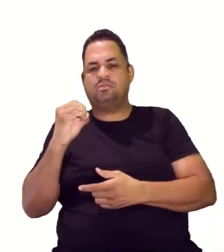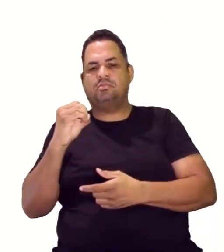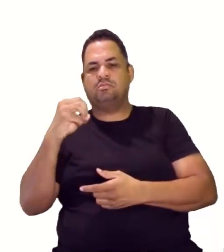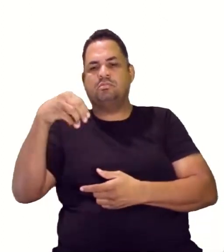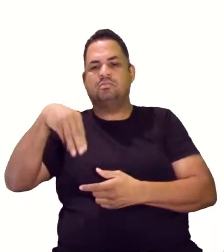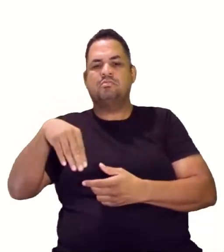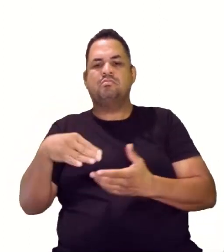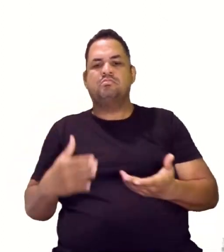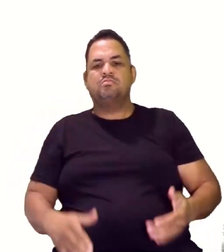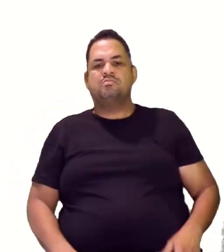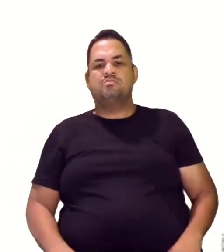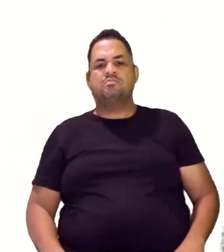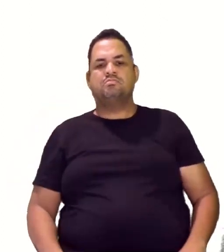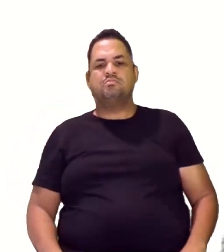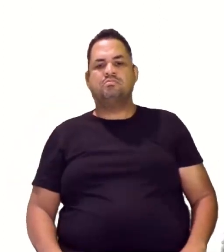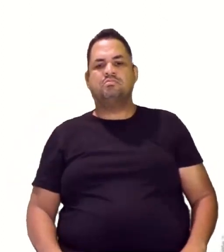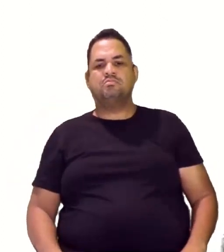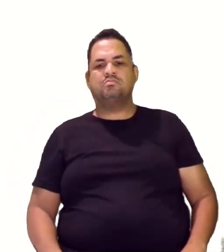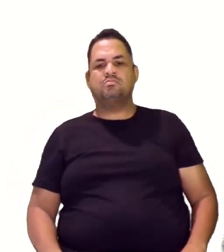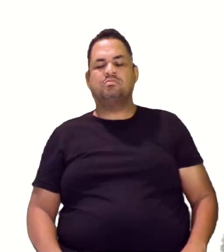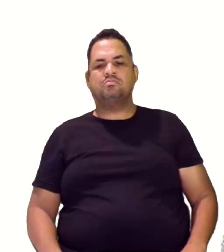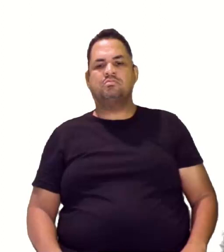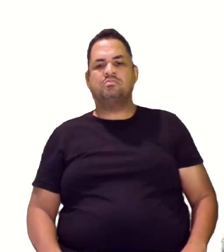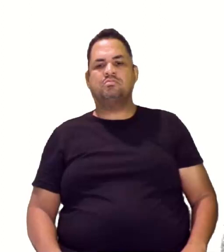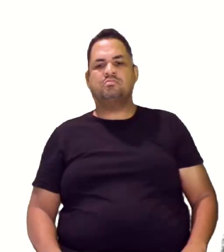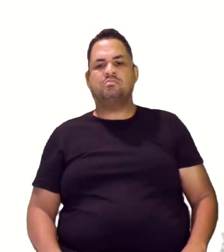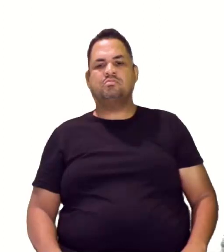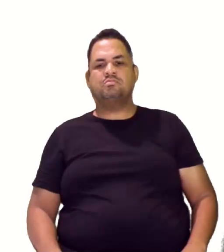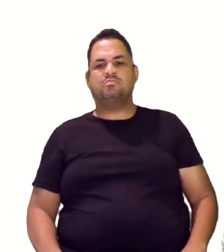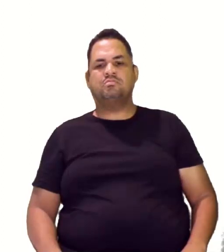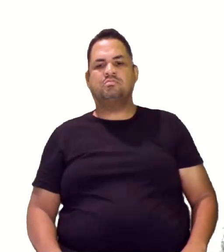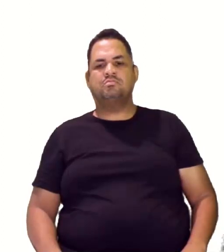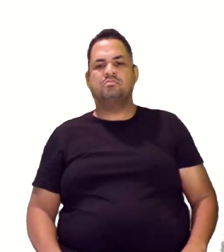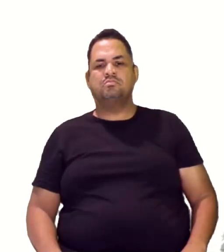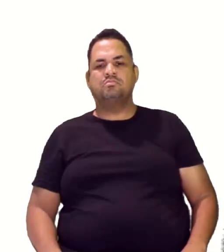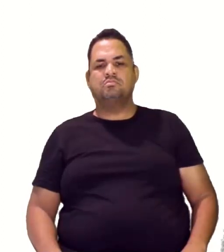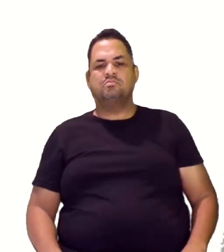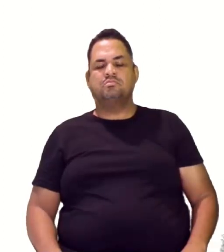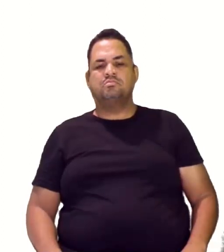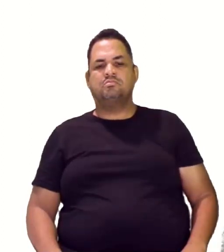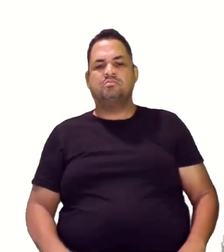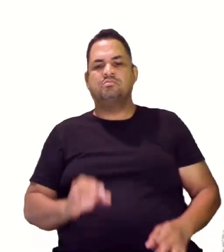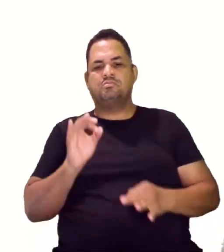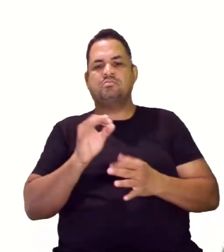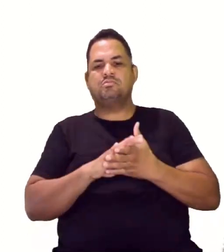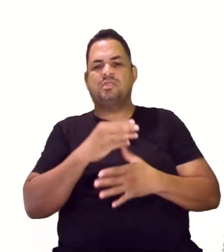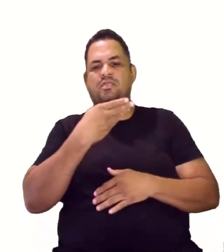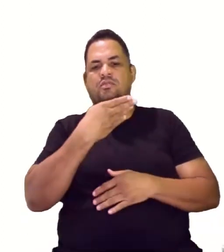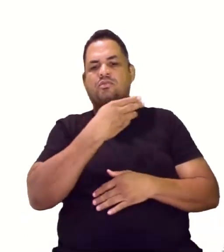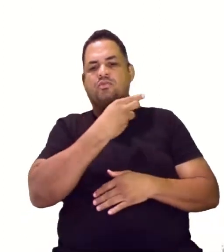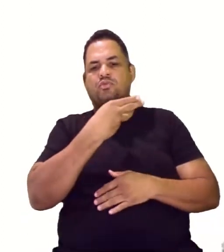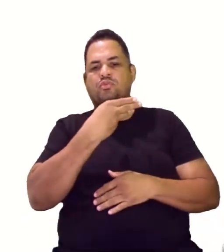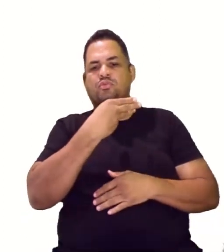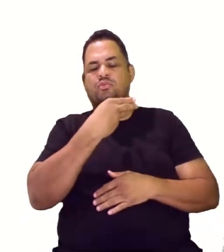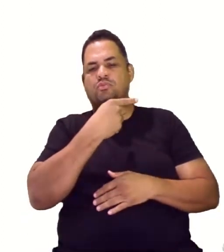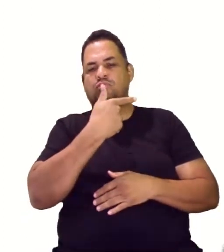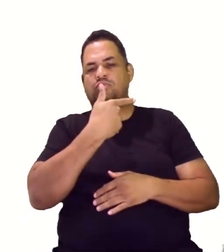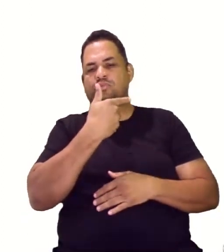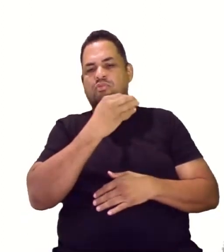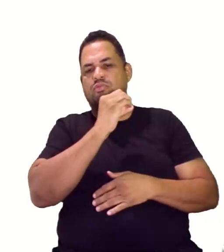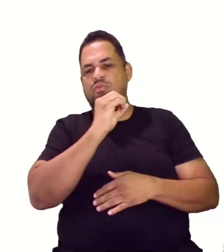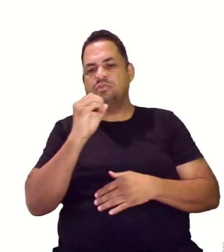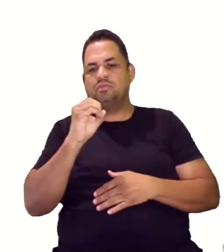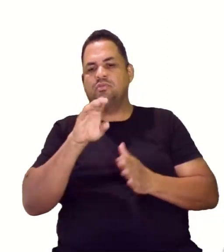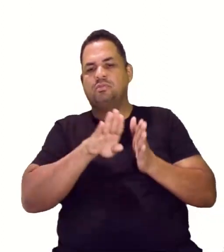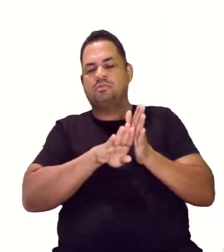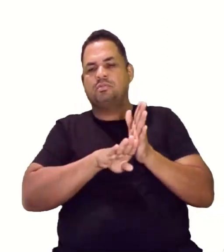200 metros. Então o hotel está na coordenada 200 e menos 40? Isso, ele está na